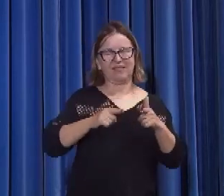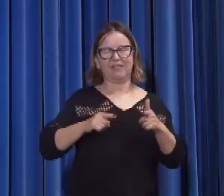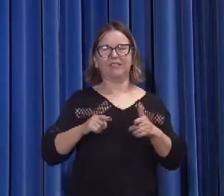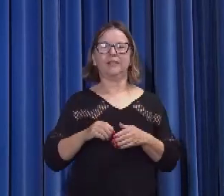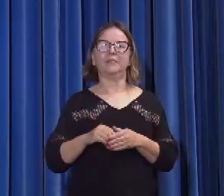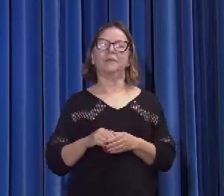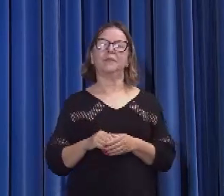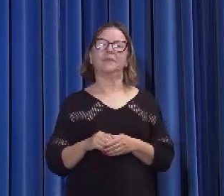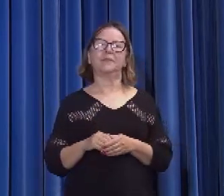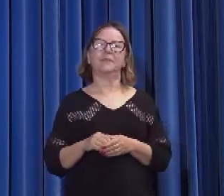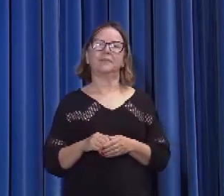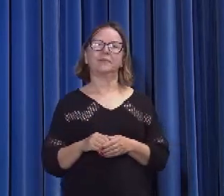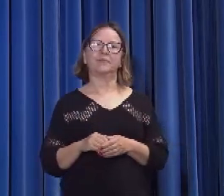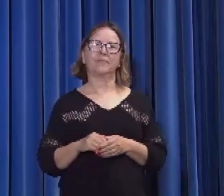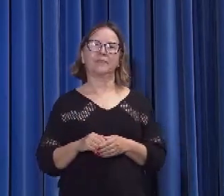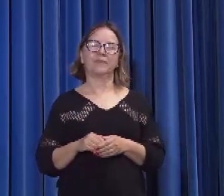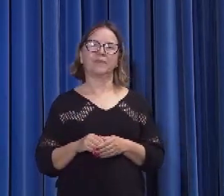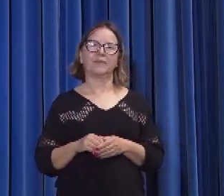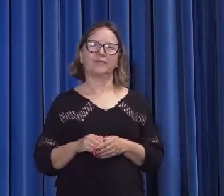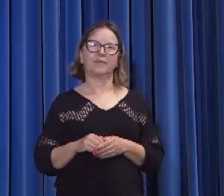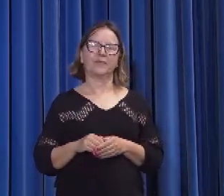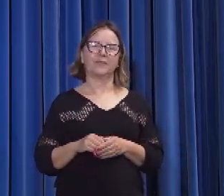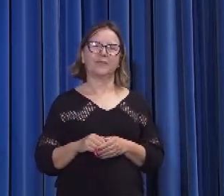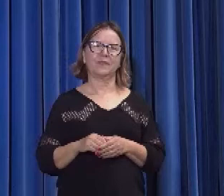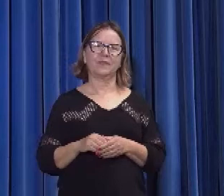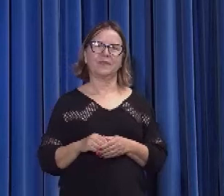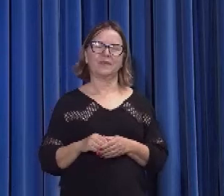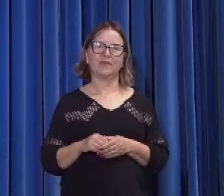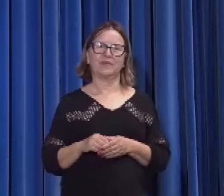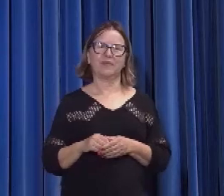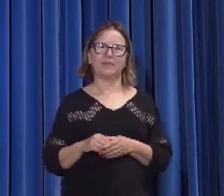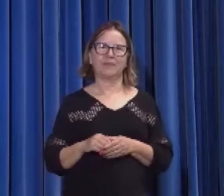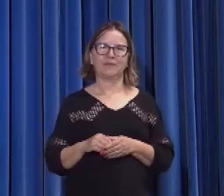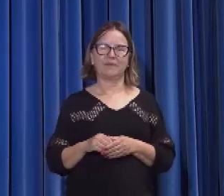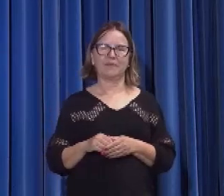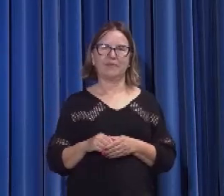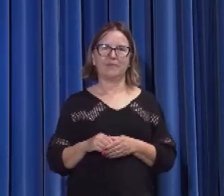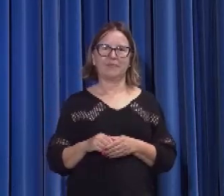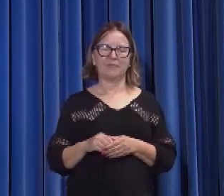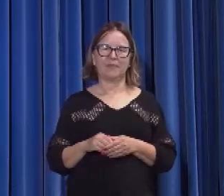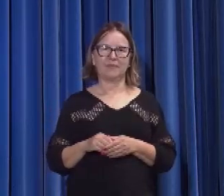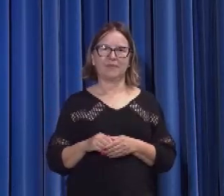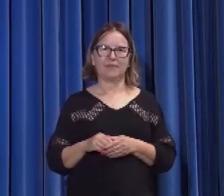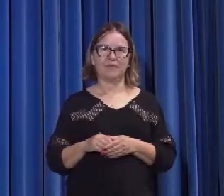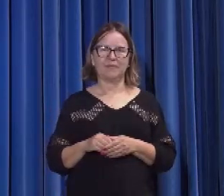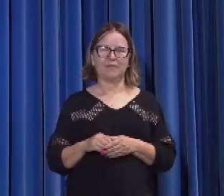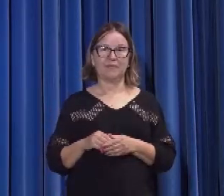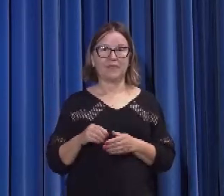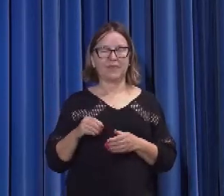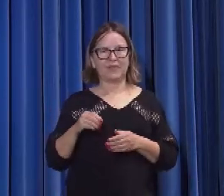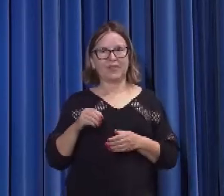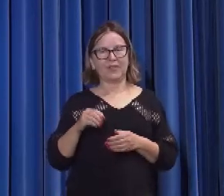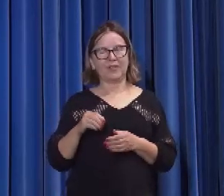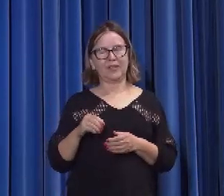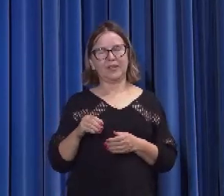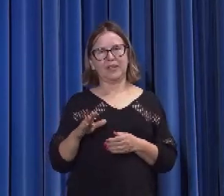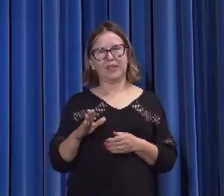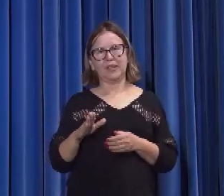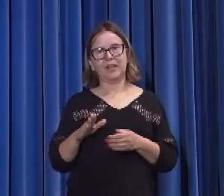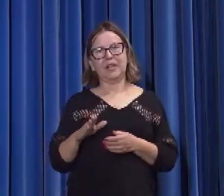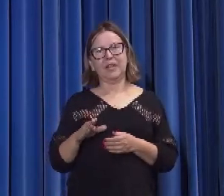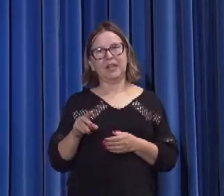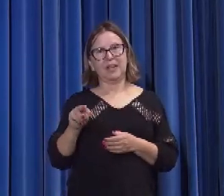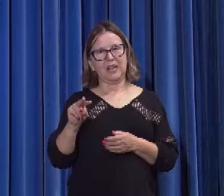que separava a espiga, o grão, da palha. E da mesma maneira,